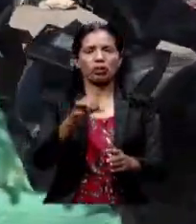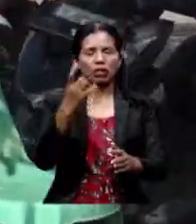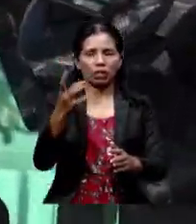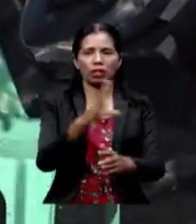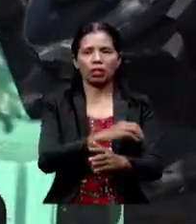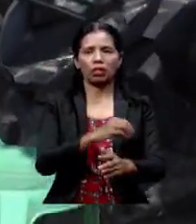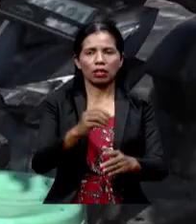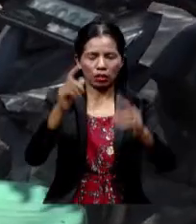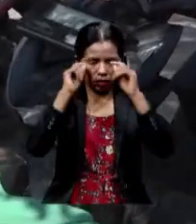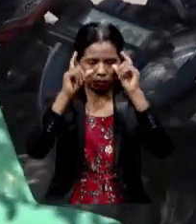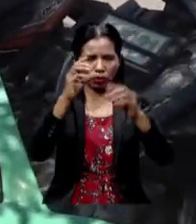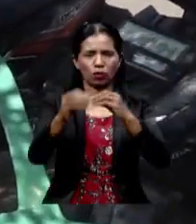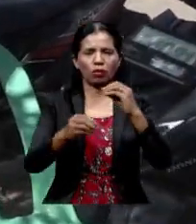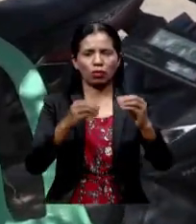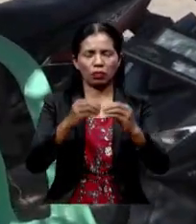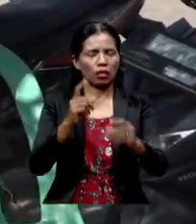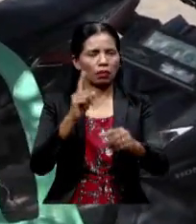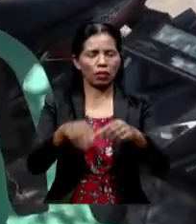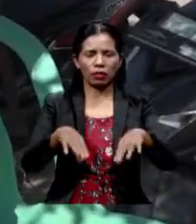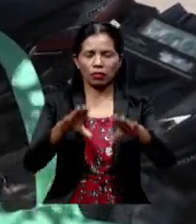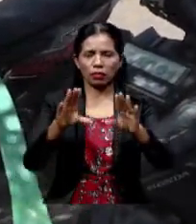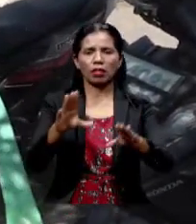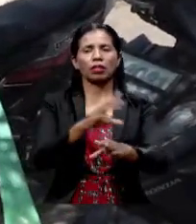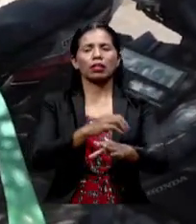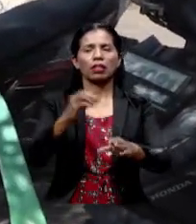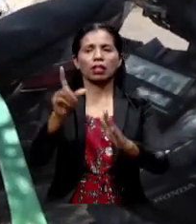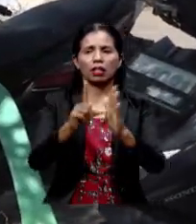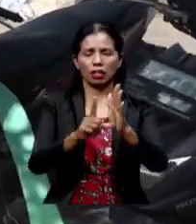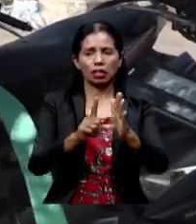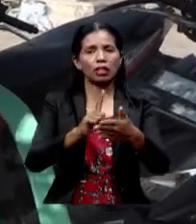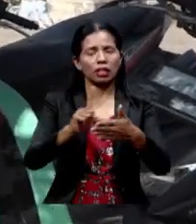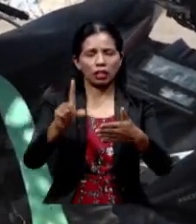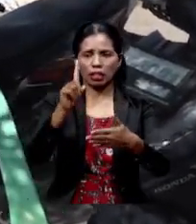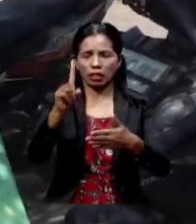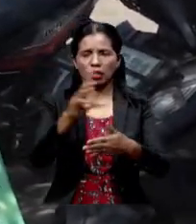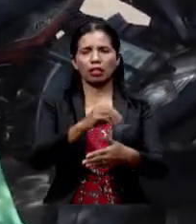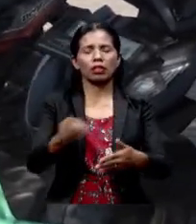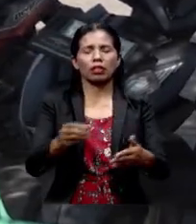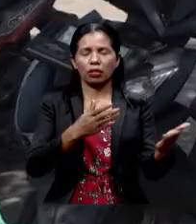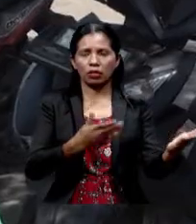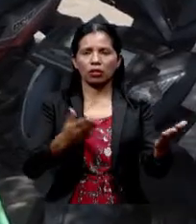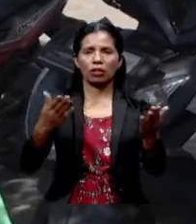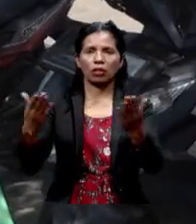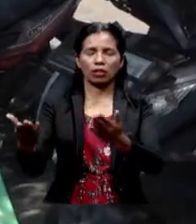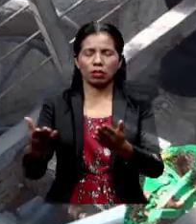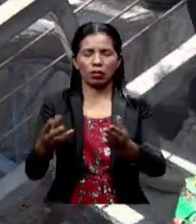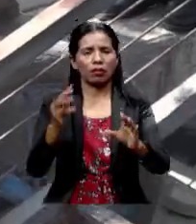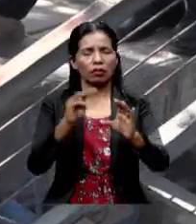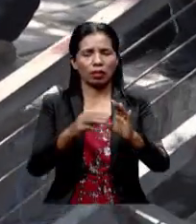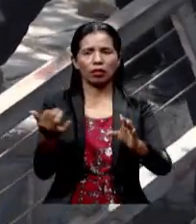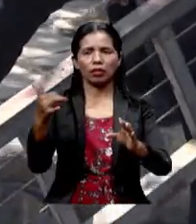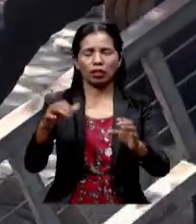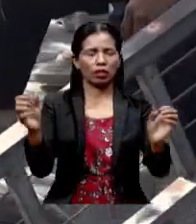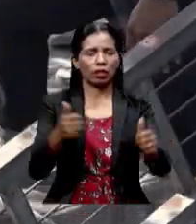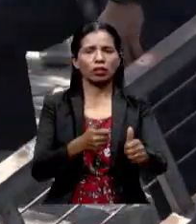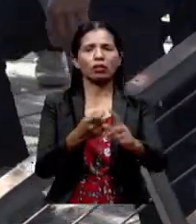penal Timor-Leste conaba contrabando e a linha ida hateten sema que importa ca exporta recusoin ca mercadoria sira la